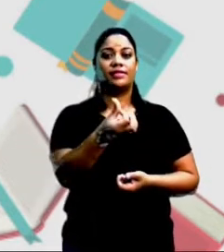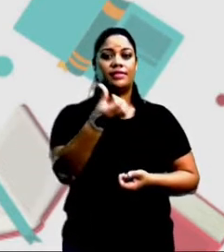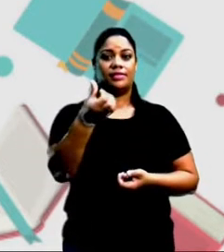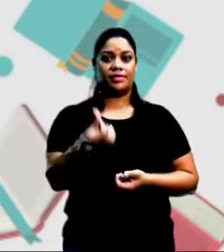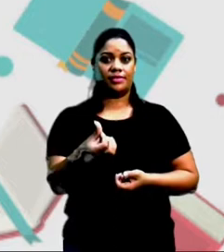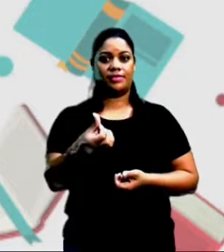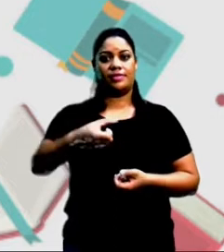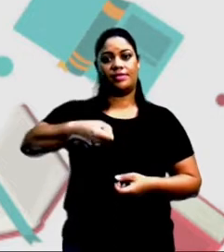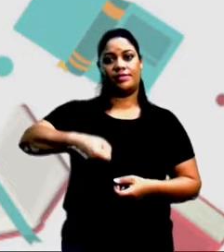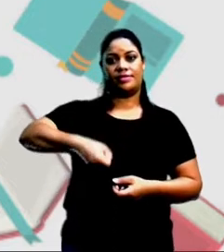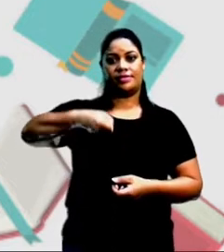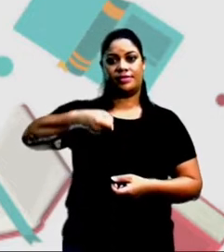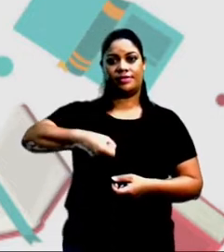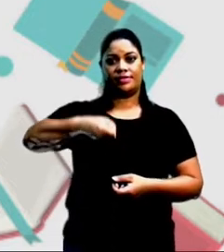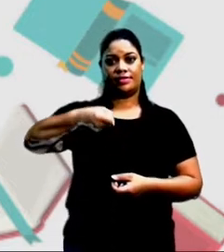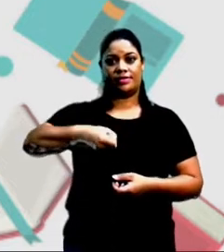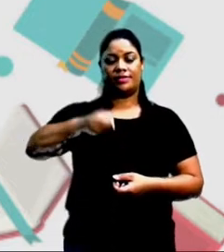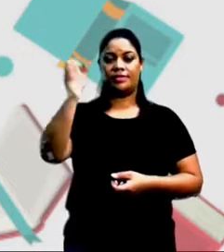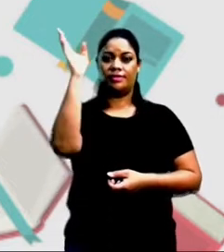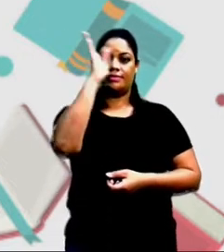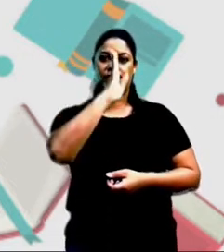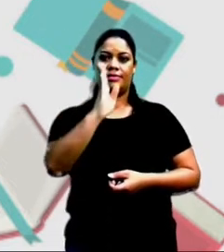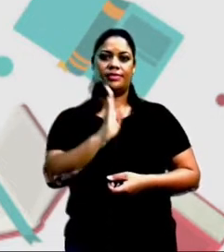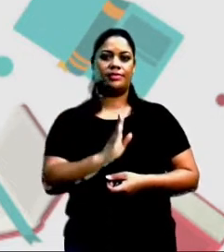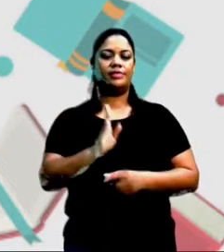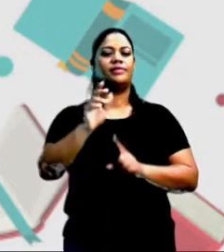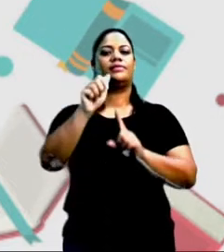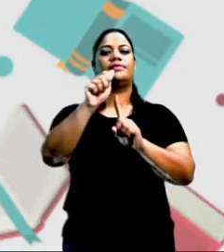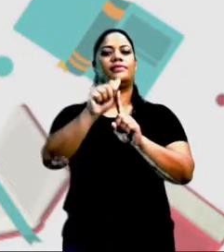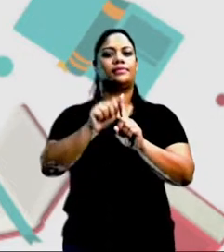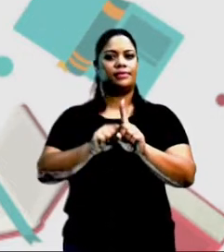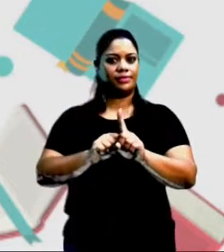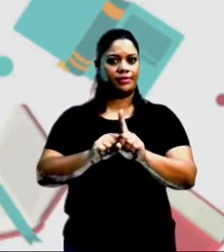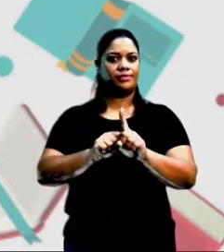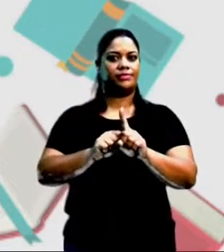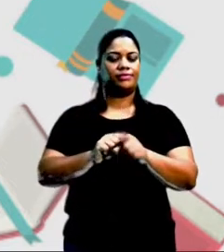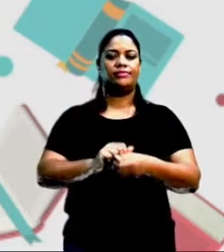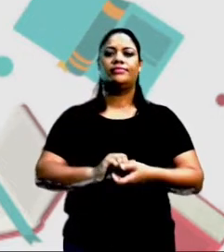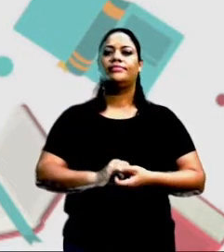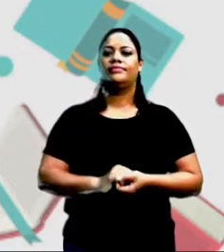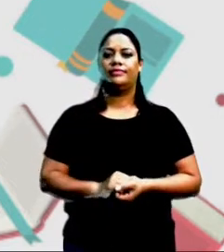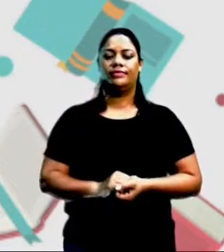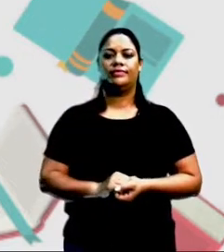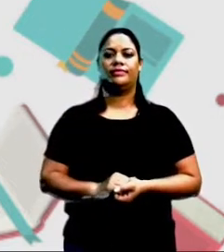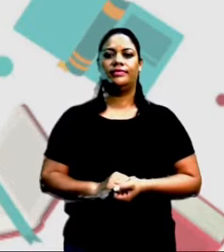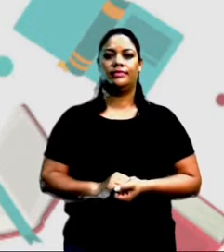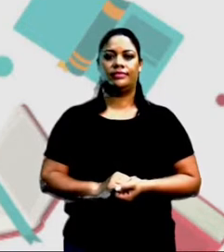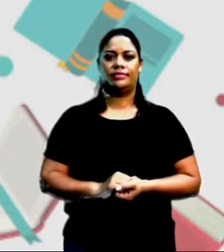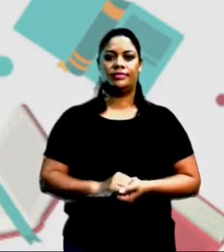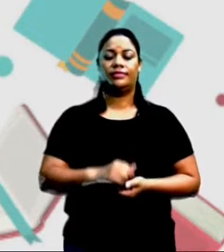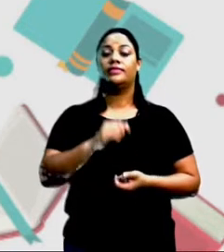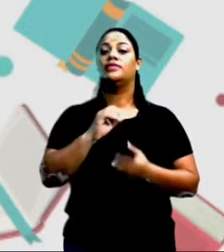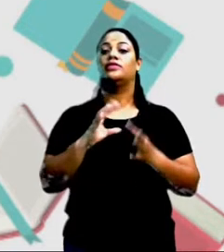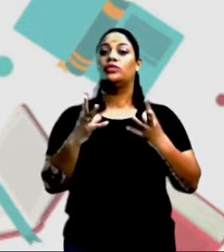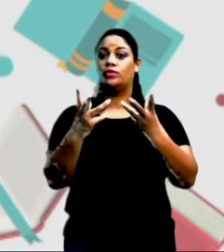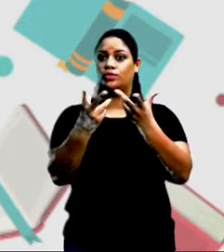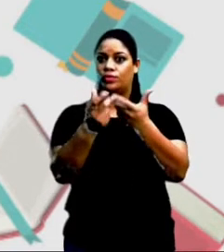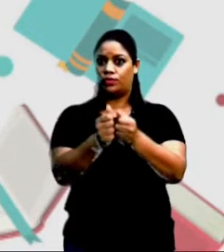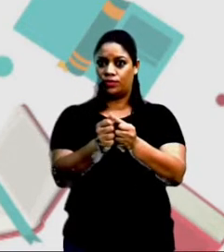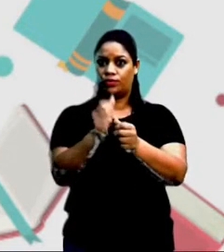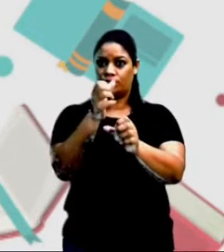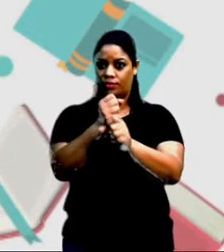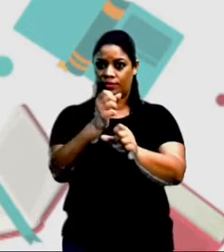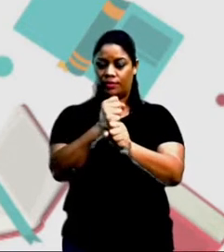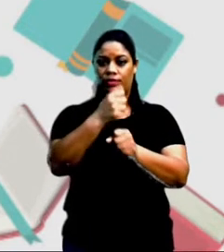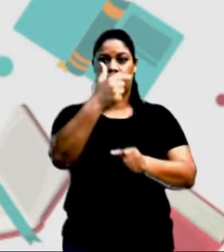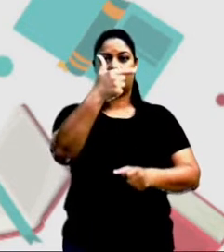66 sacolas por brasileiros ao mês? No total, são 210